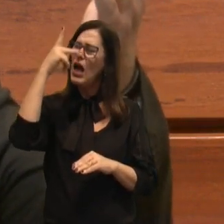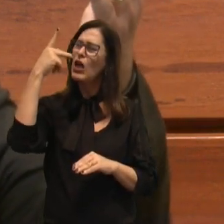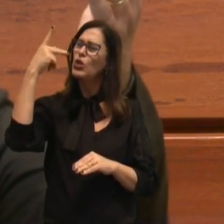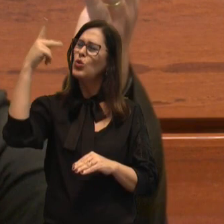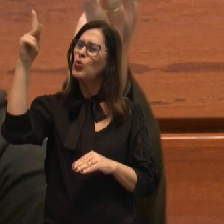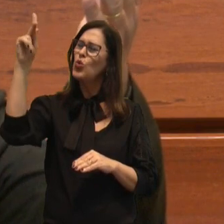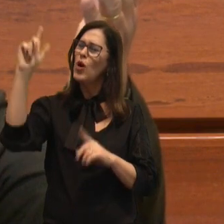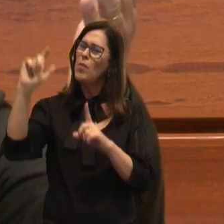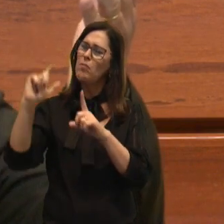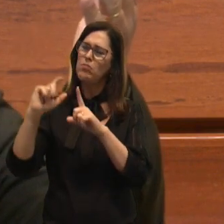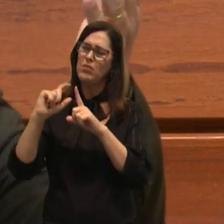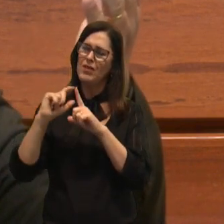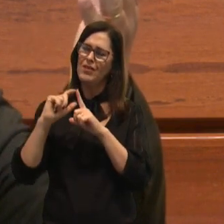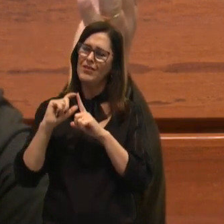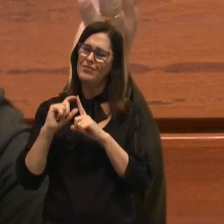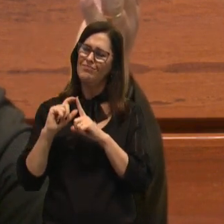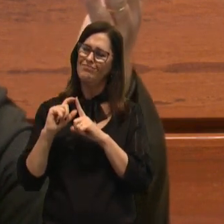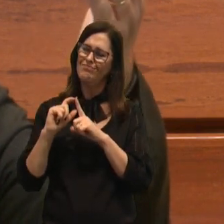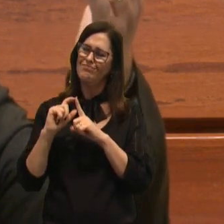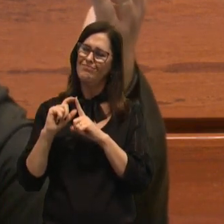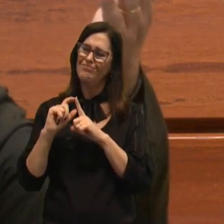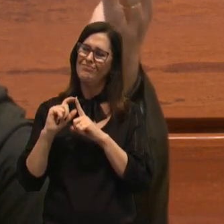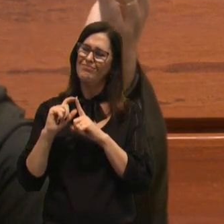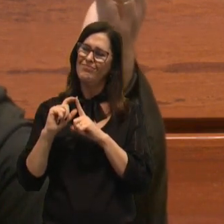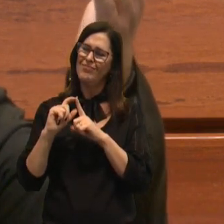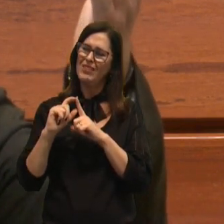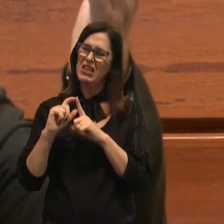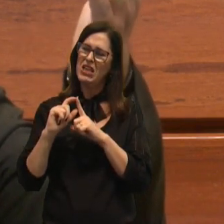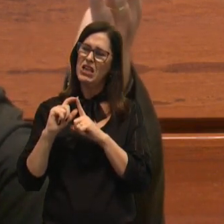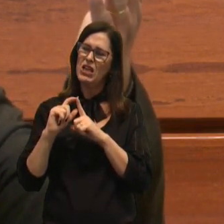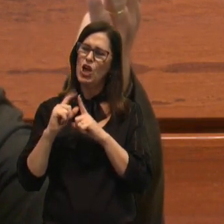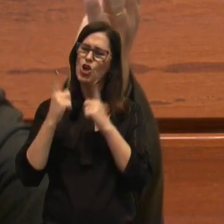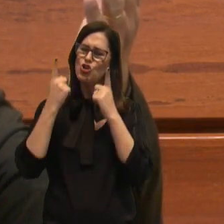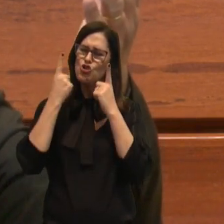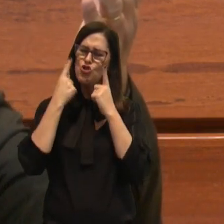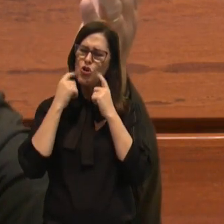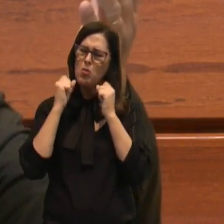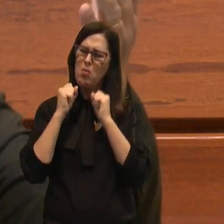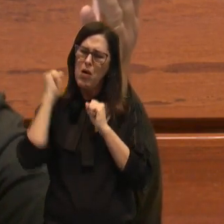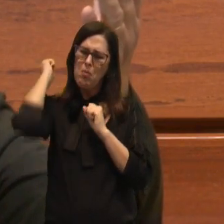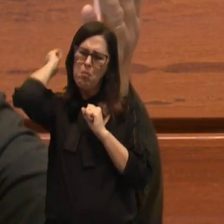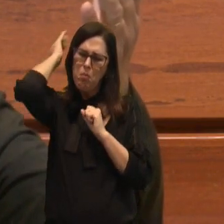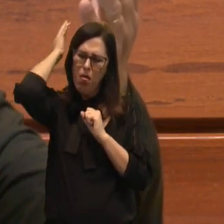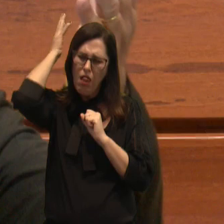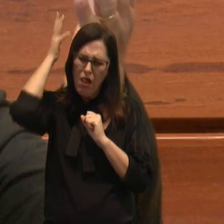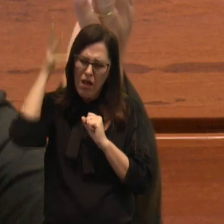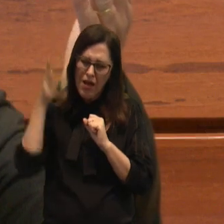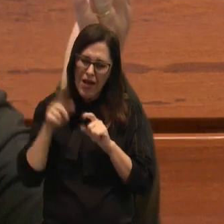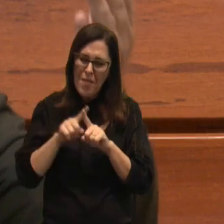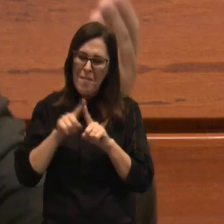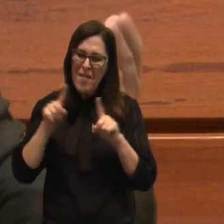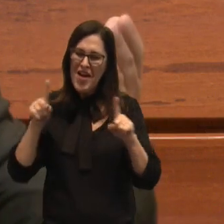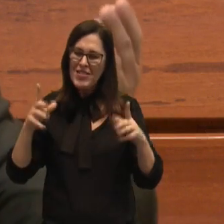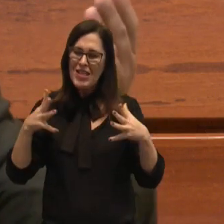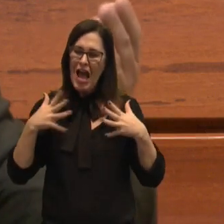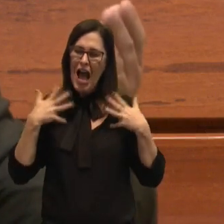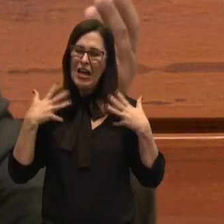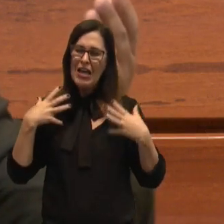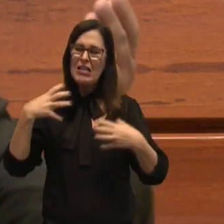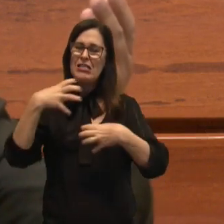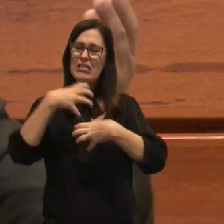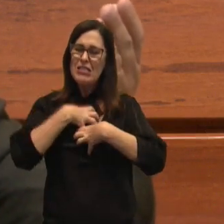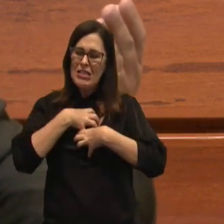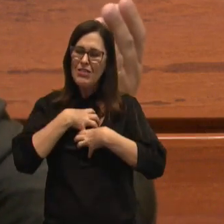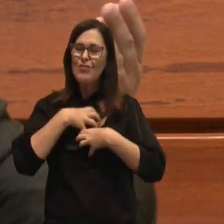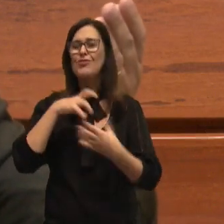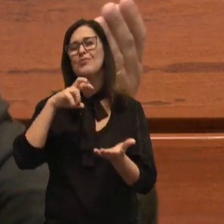Tua palavra, que o choro pode durar uma noite, mas a alegria vem